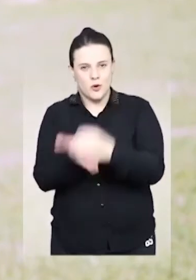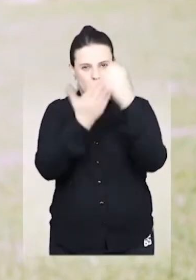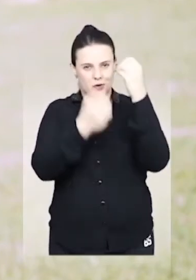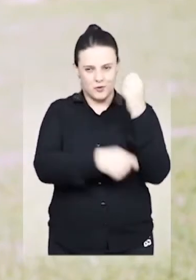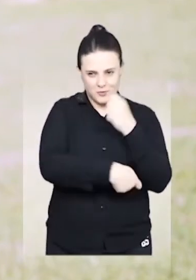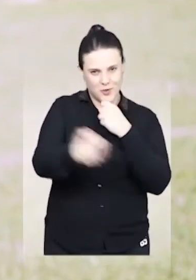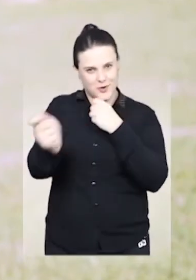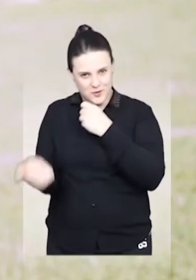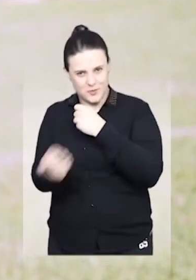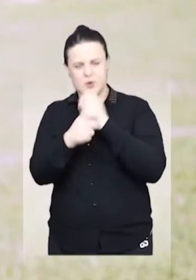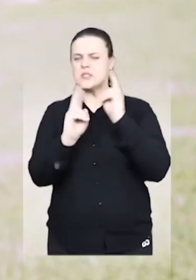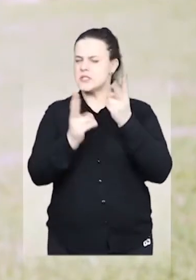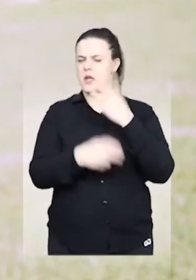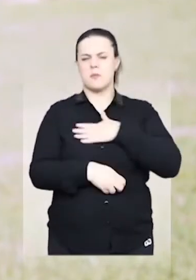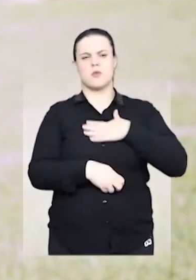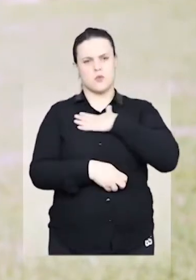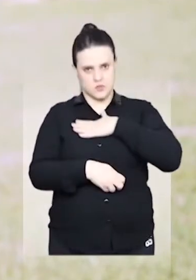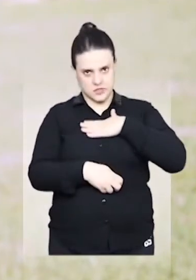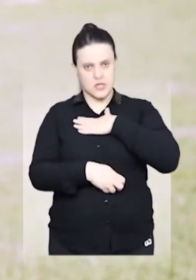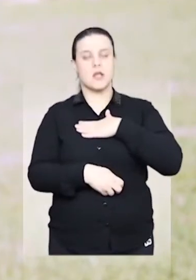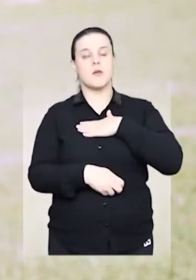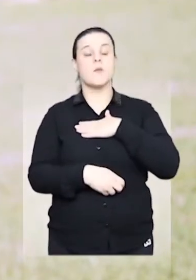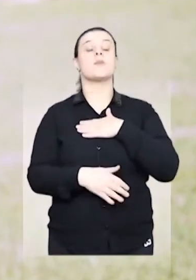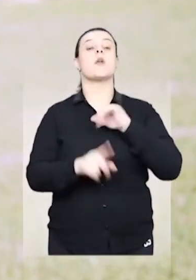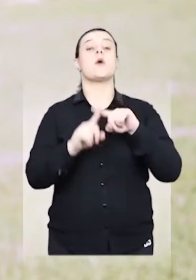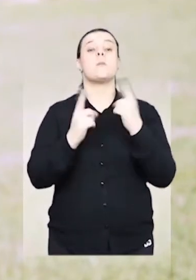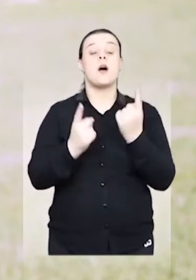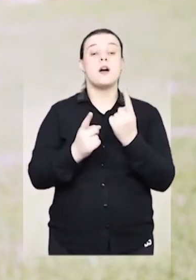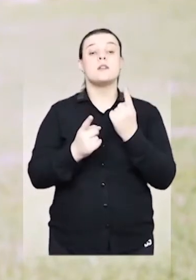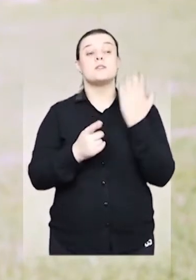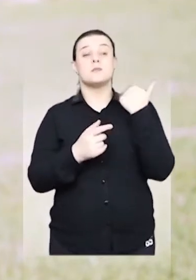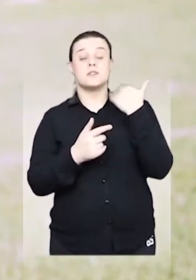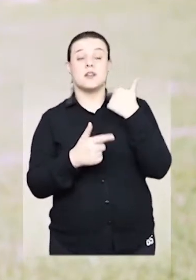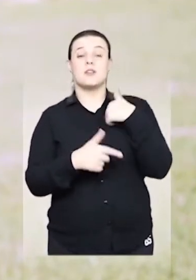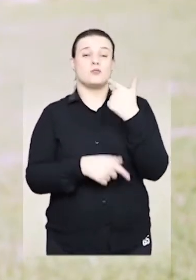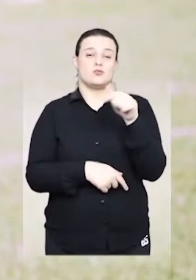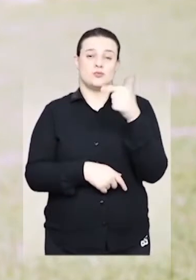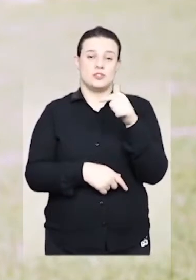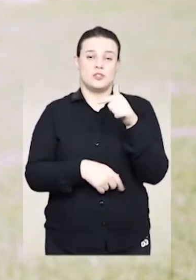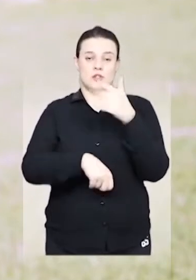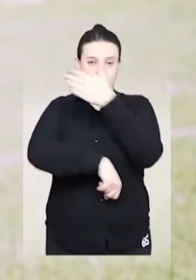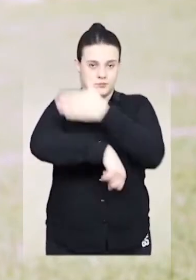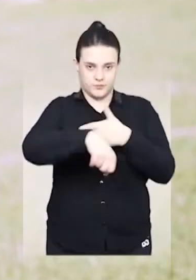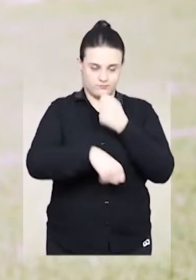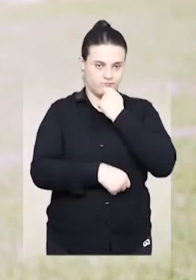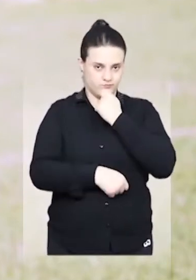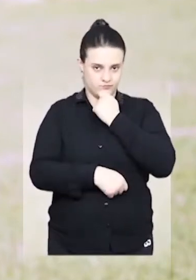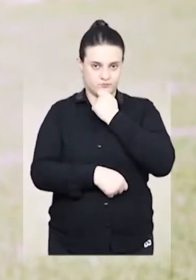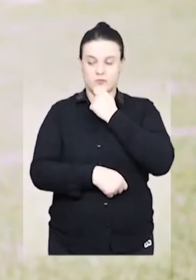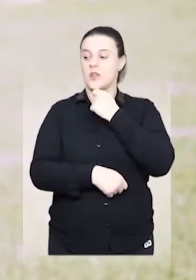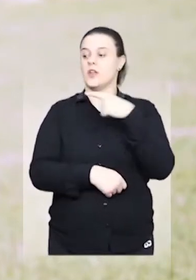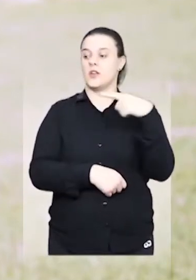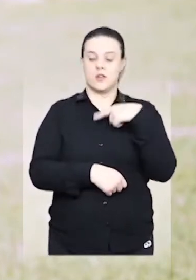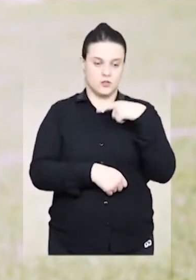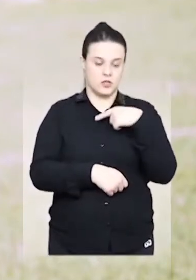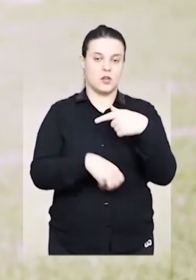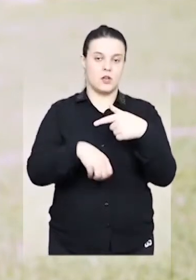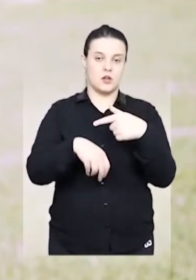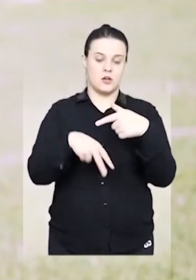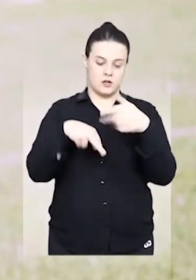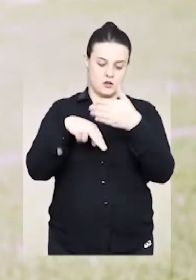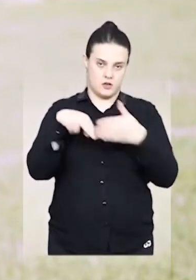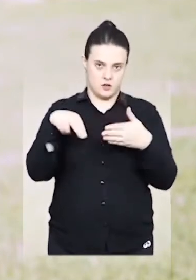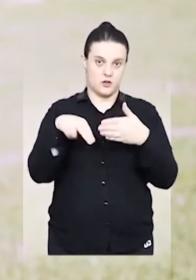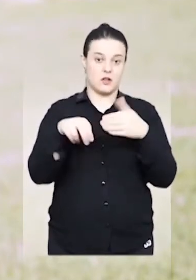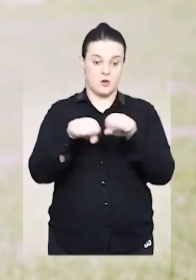gostei muito de esporte, sempre fui uma criança bem ativa, mas na época eu ainda não era amputada. Eu tinha uma deficiência, eu fraturei